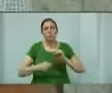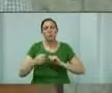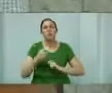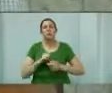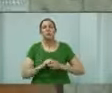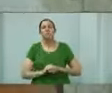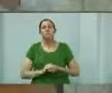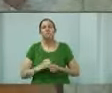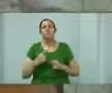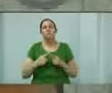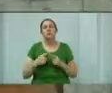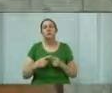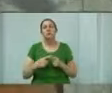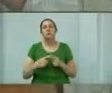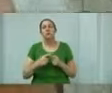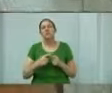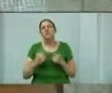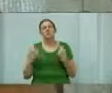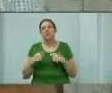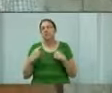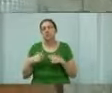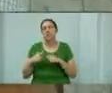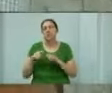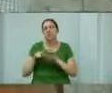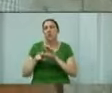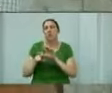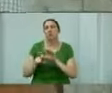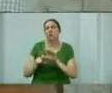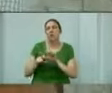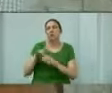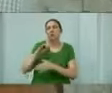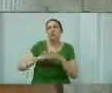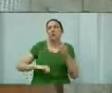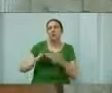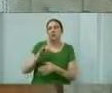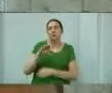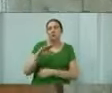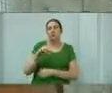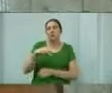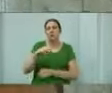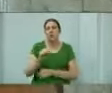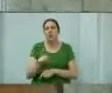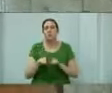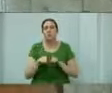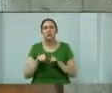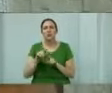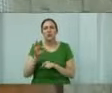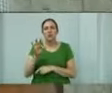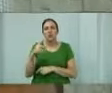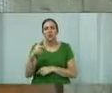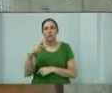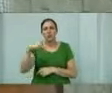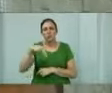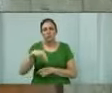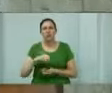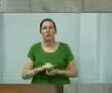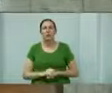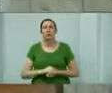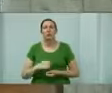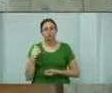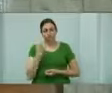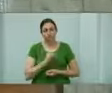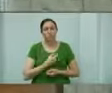próprias, porque daí nós não dependemos tanto do ICMS e do FPM. E nós estamos caminhando para isso. Eu acho que esta cidade que nós todos